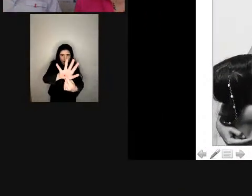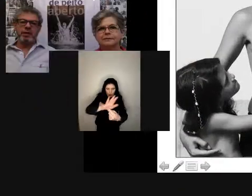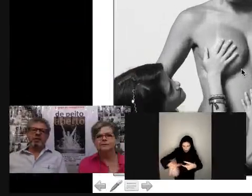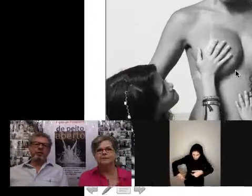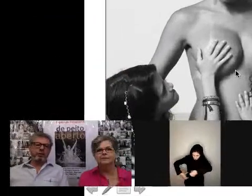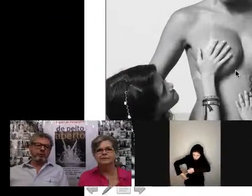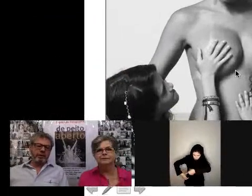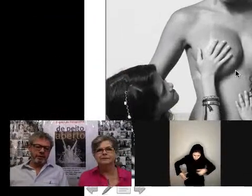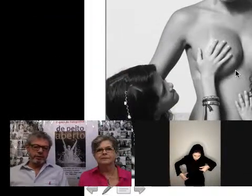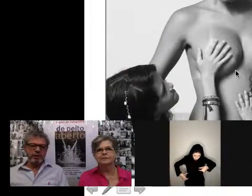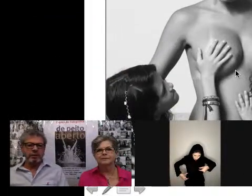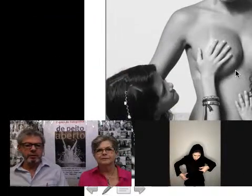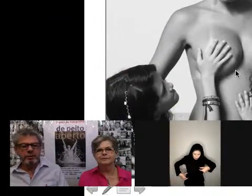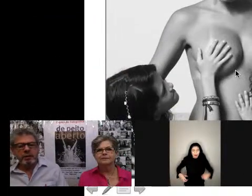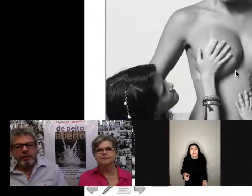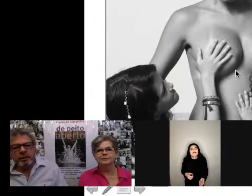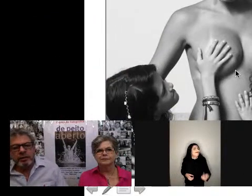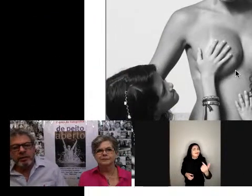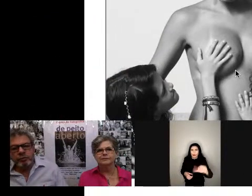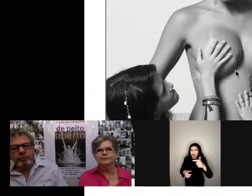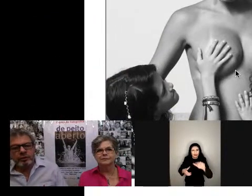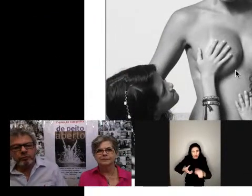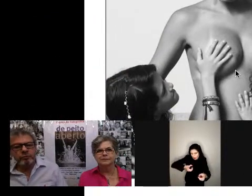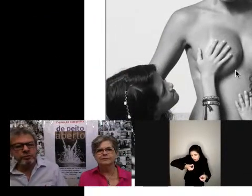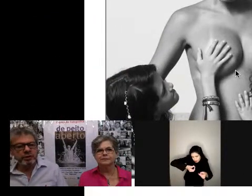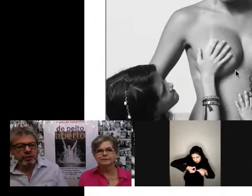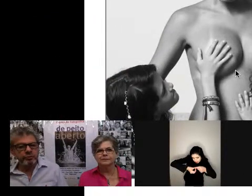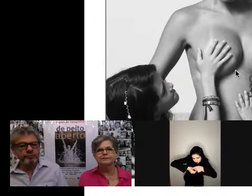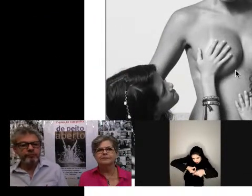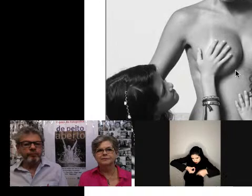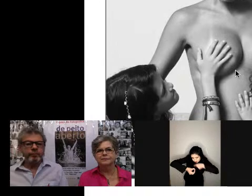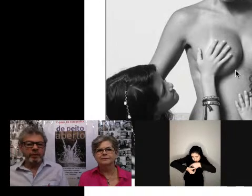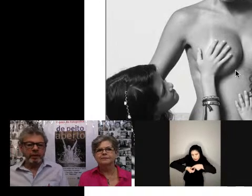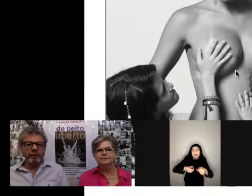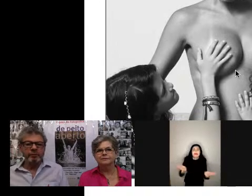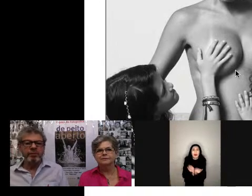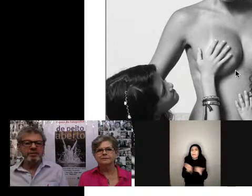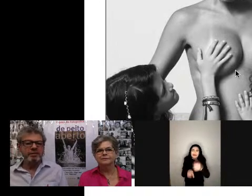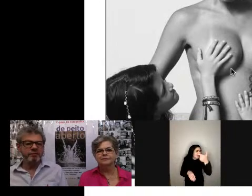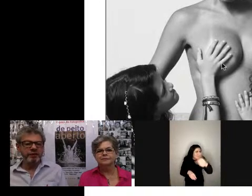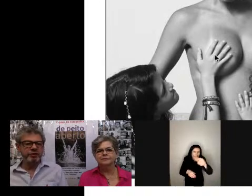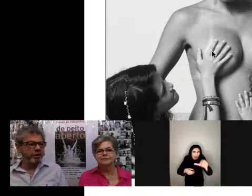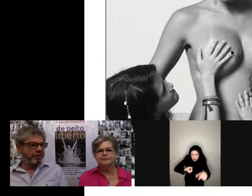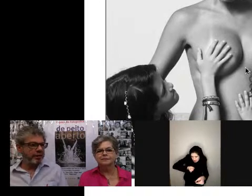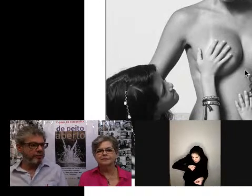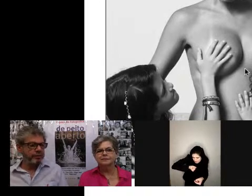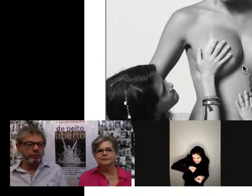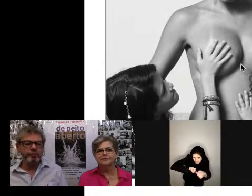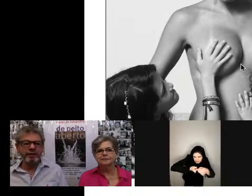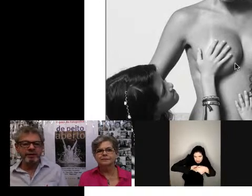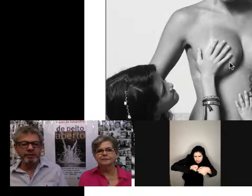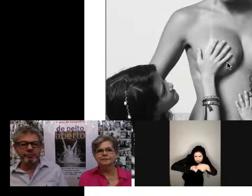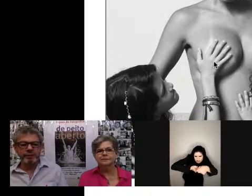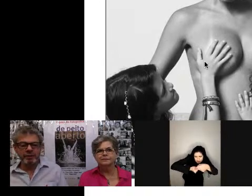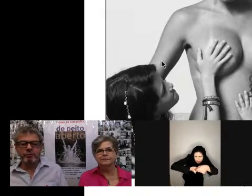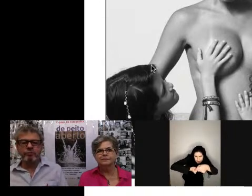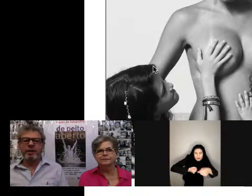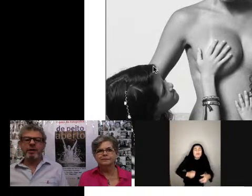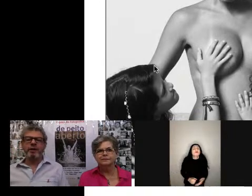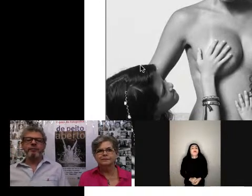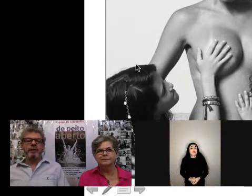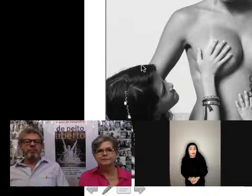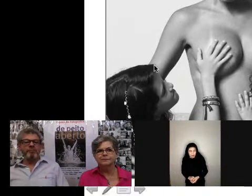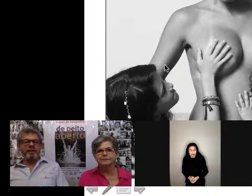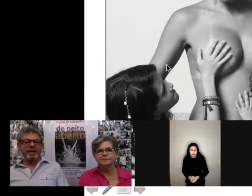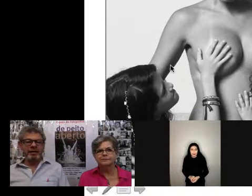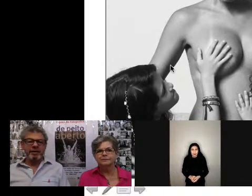não tinha a areola e o bico do seio, mas as filhas chegaram do parquinho, né, com